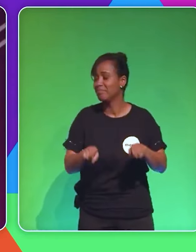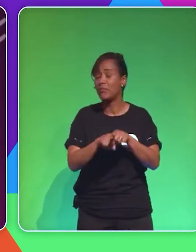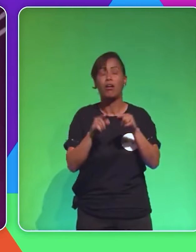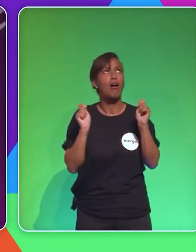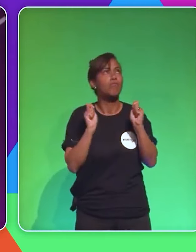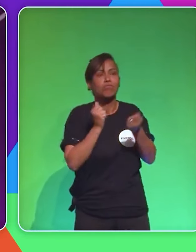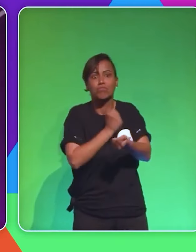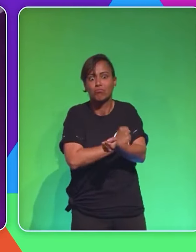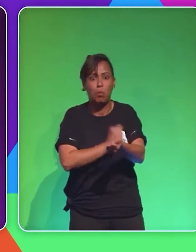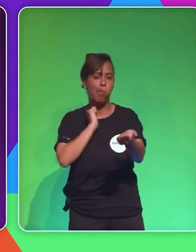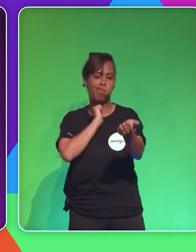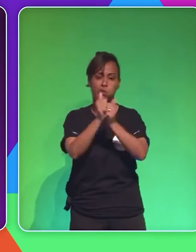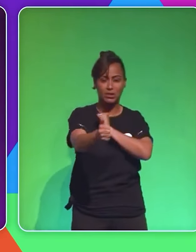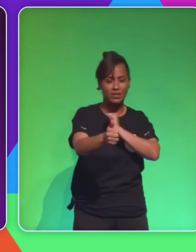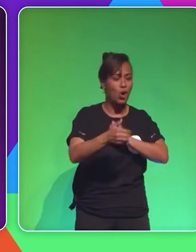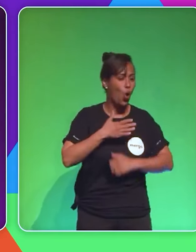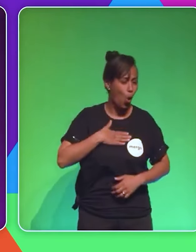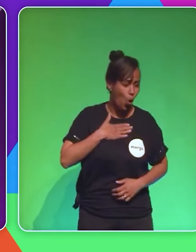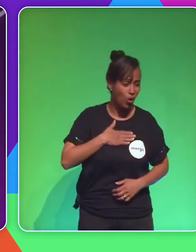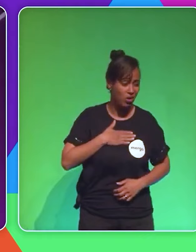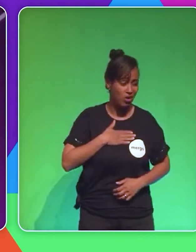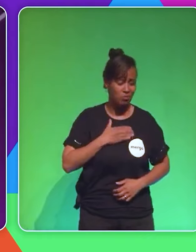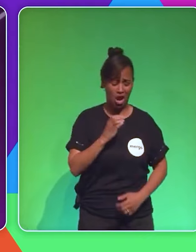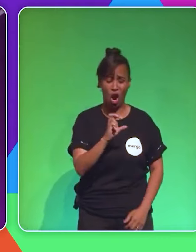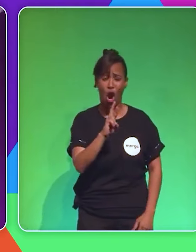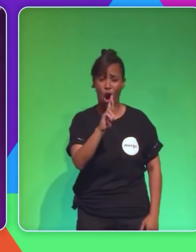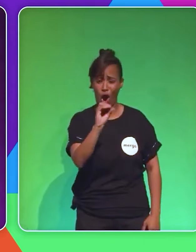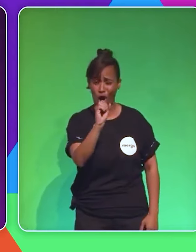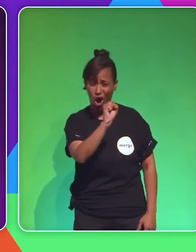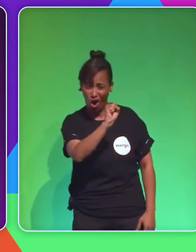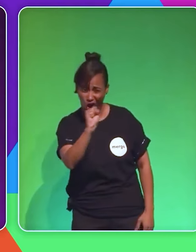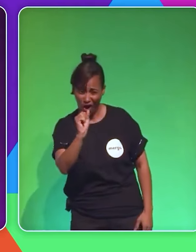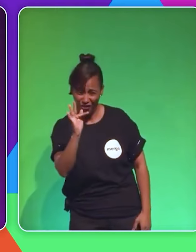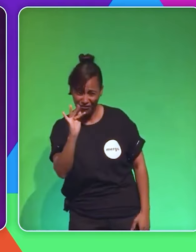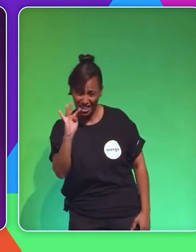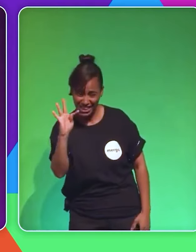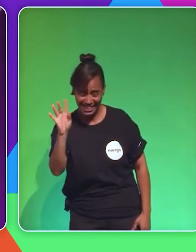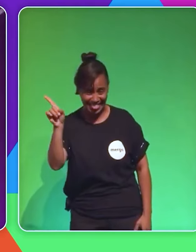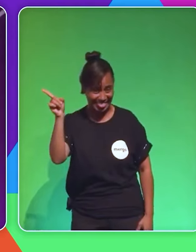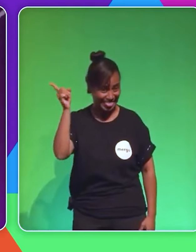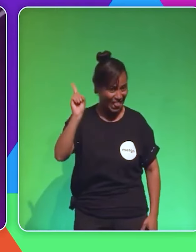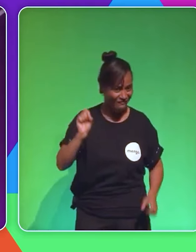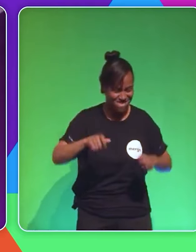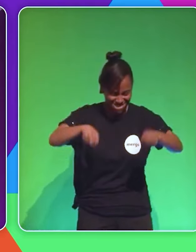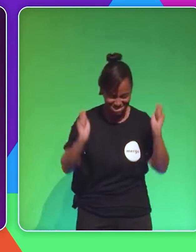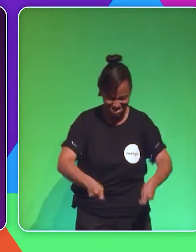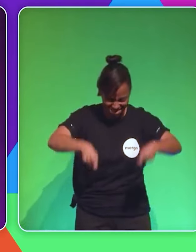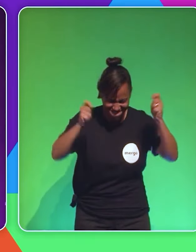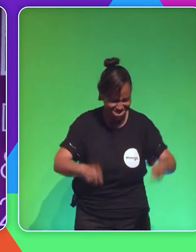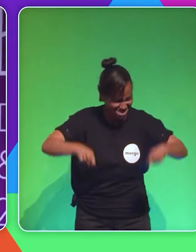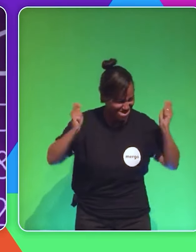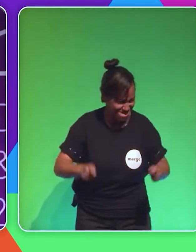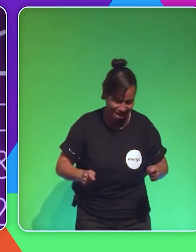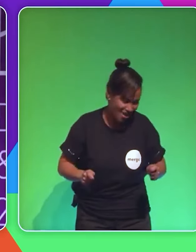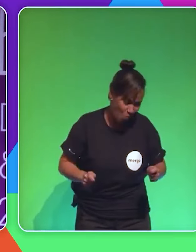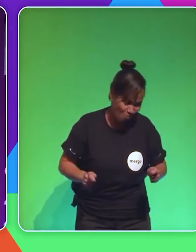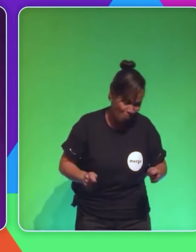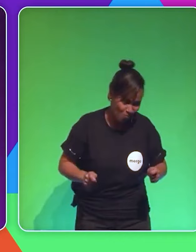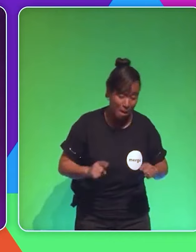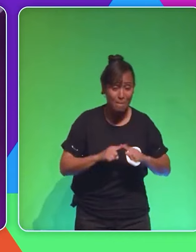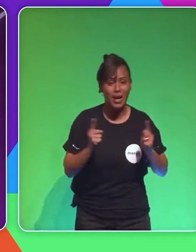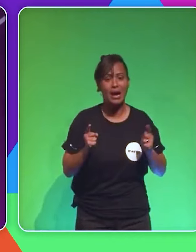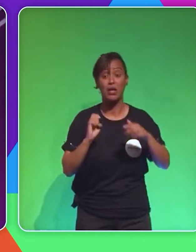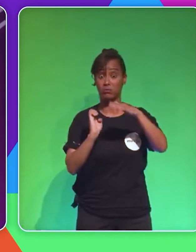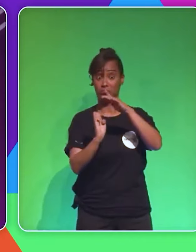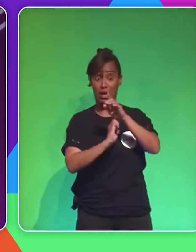adoro esports não gosto muit de CrossFit não desculpa sou criador no ti of des e o mais importante sou empreendedor